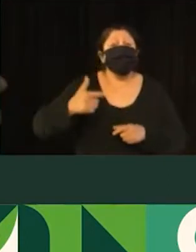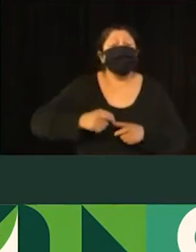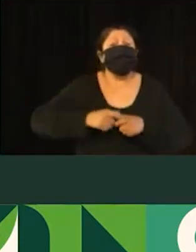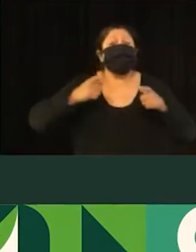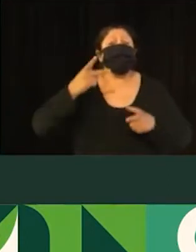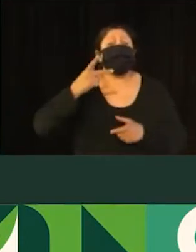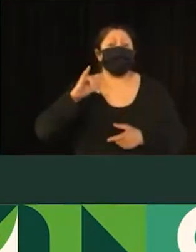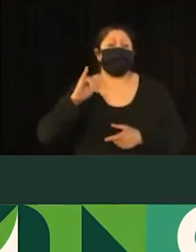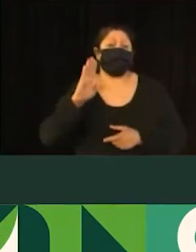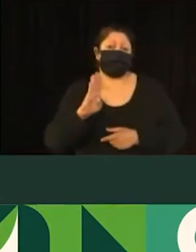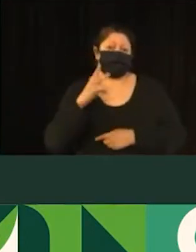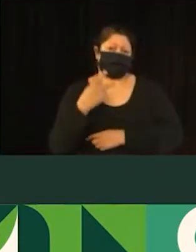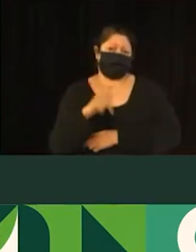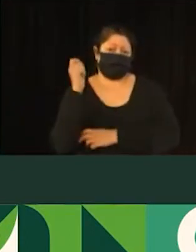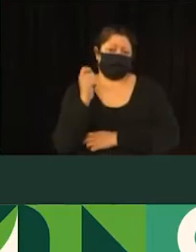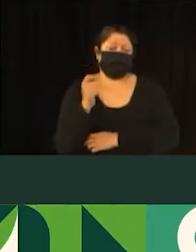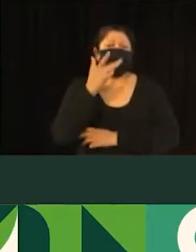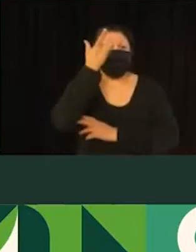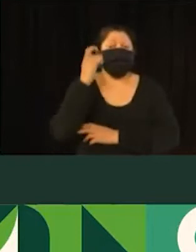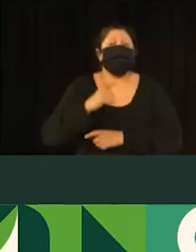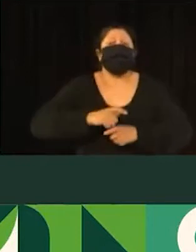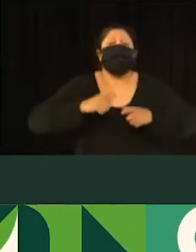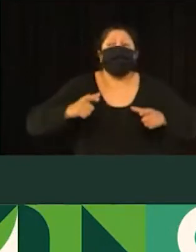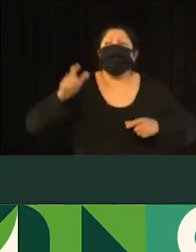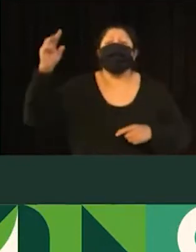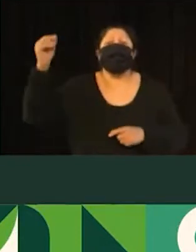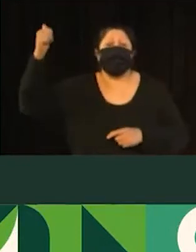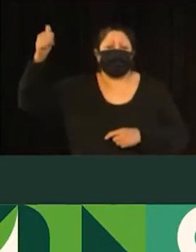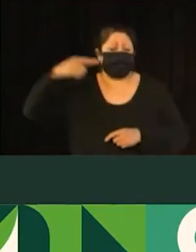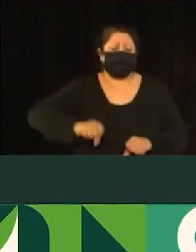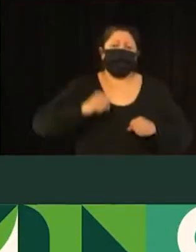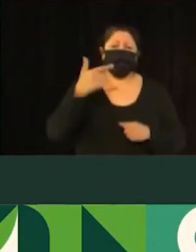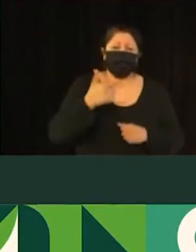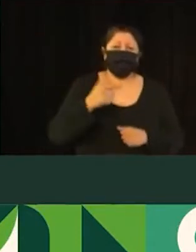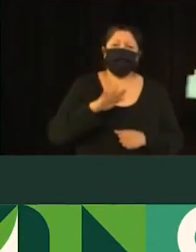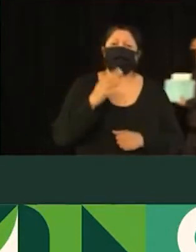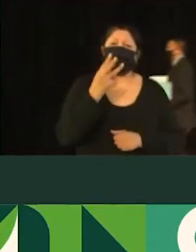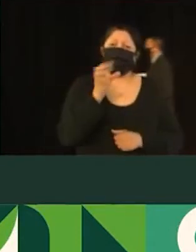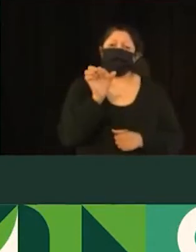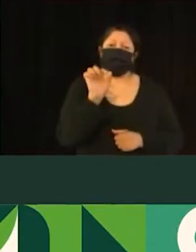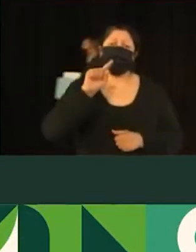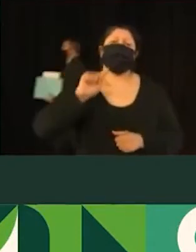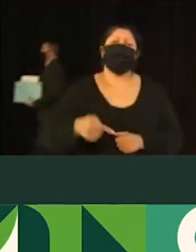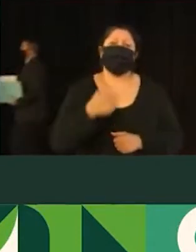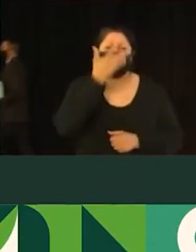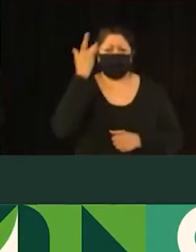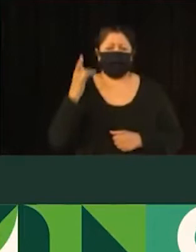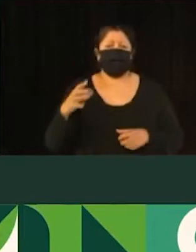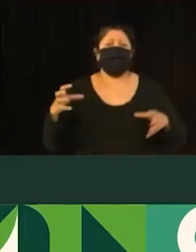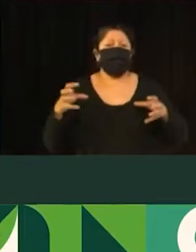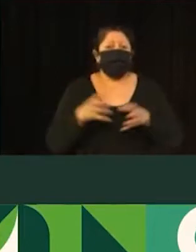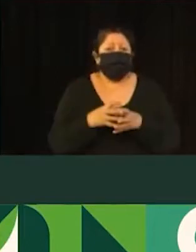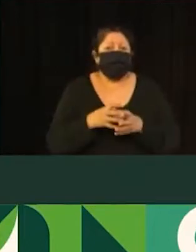gaúcho, município mais populoso da região metropolitana, com aproximadamente 360 mil habitantes, inserida em uma mancha urbana contínua